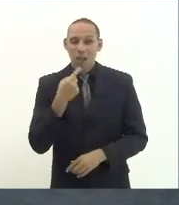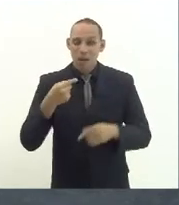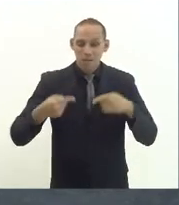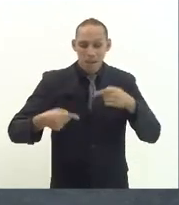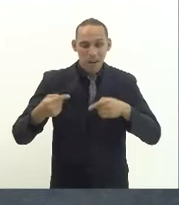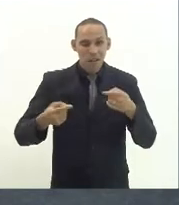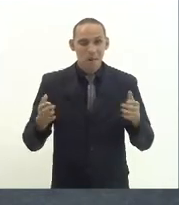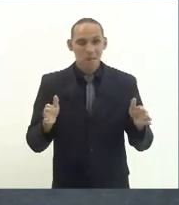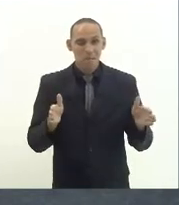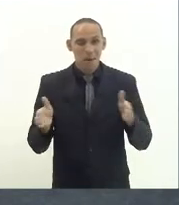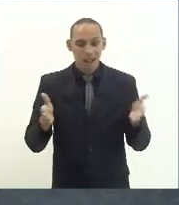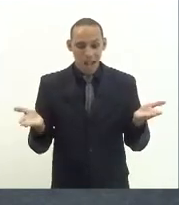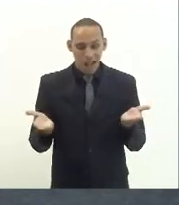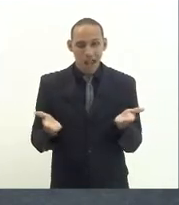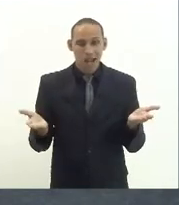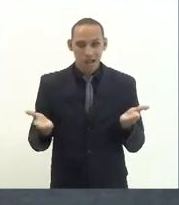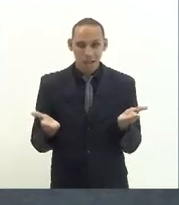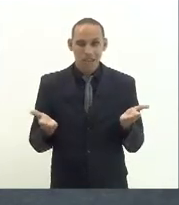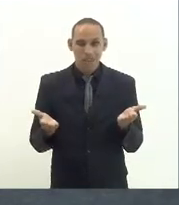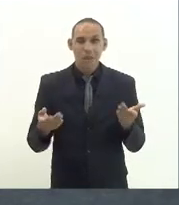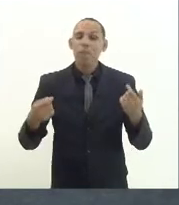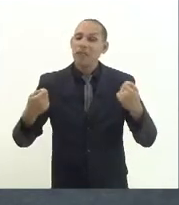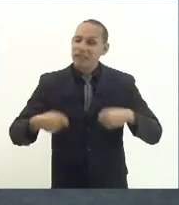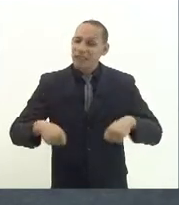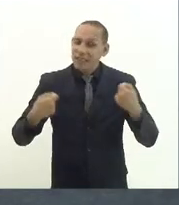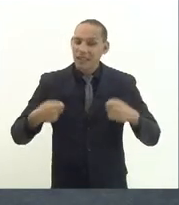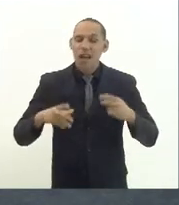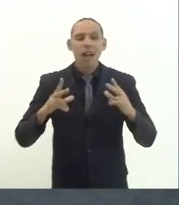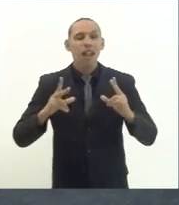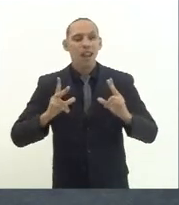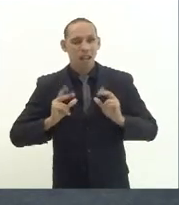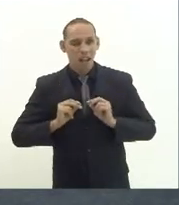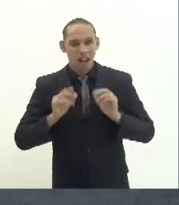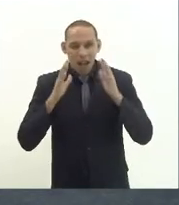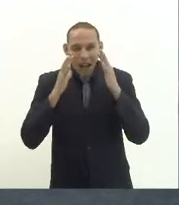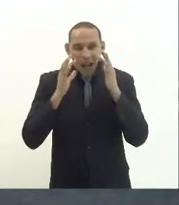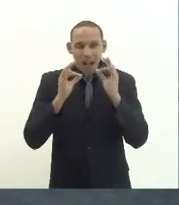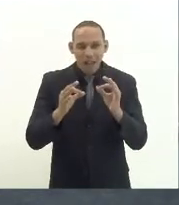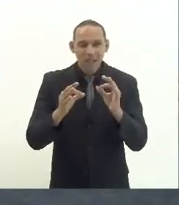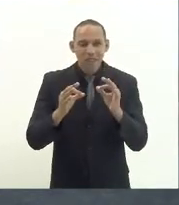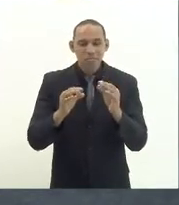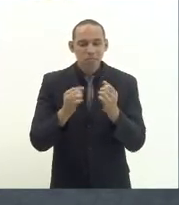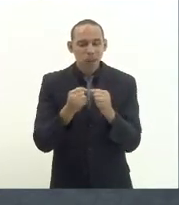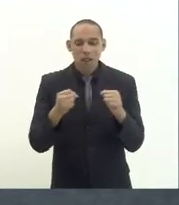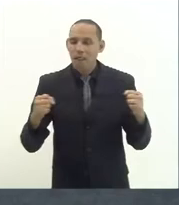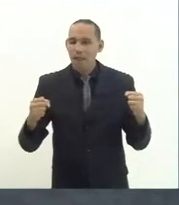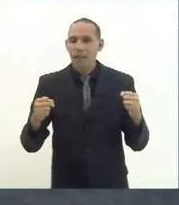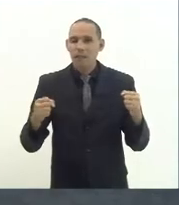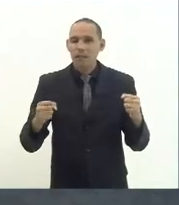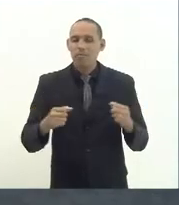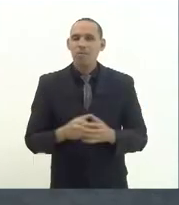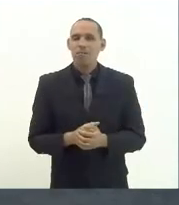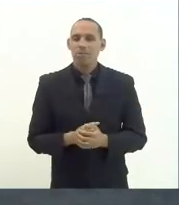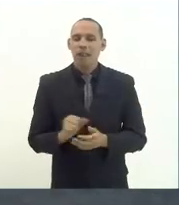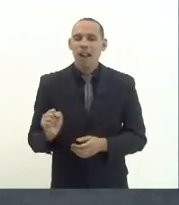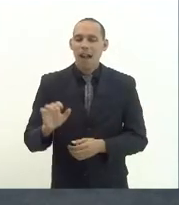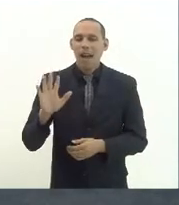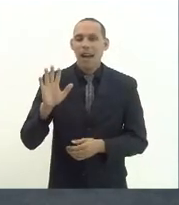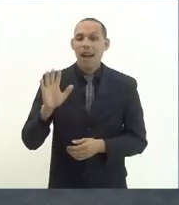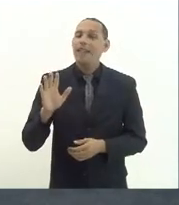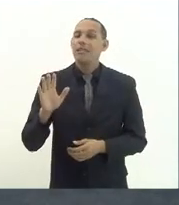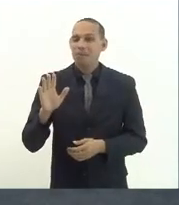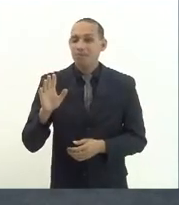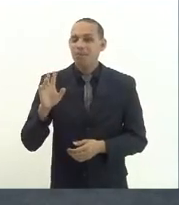Neste período que de fato merece uma atenção muito cara é temos no mínimo